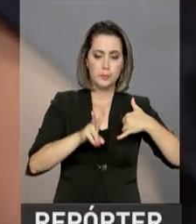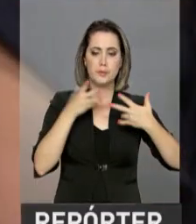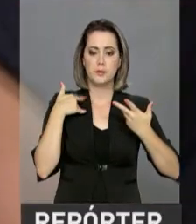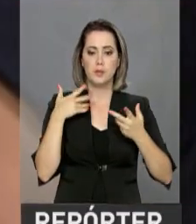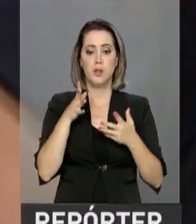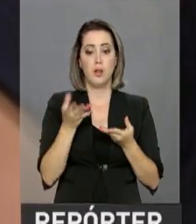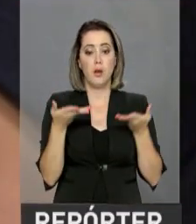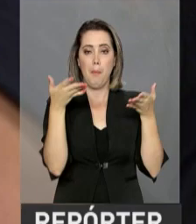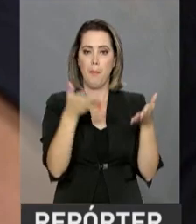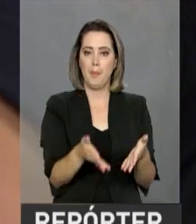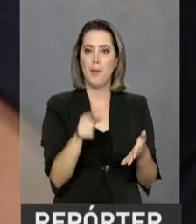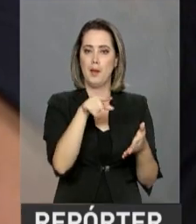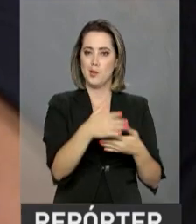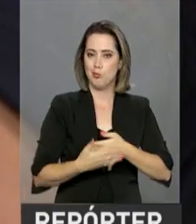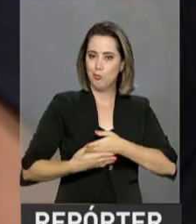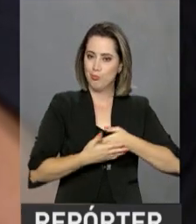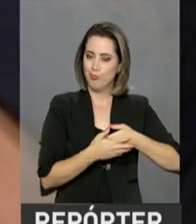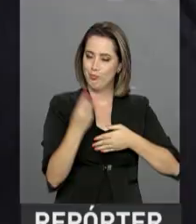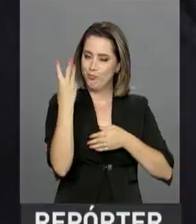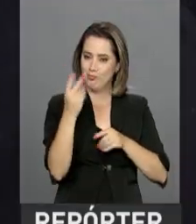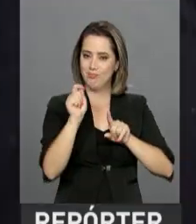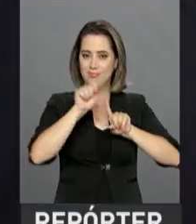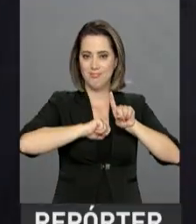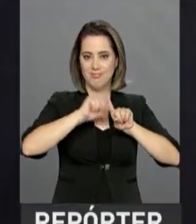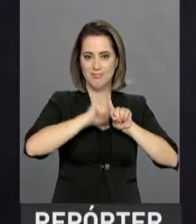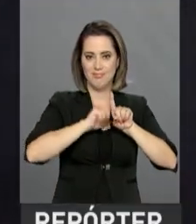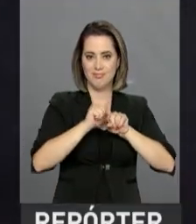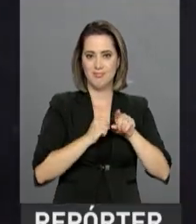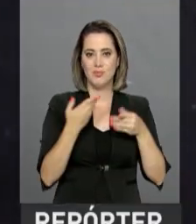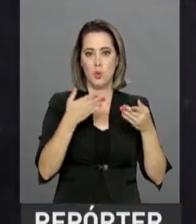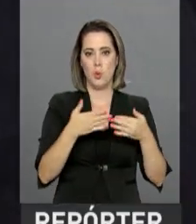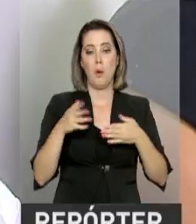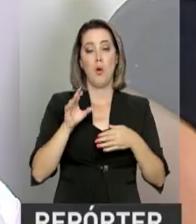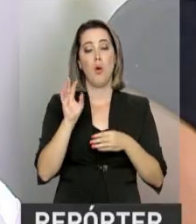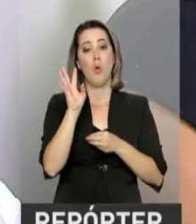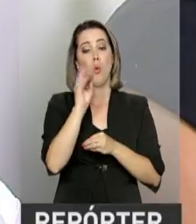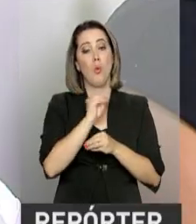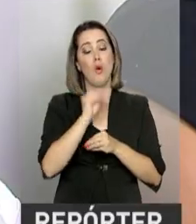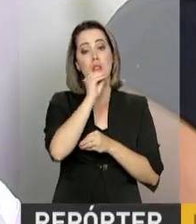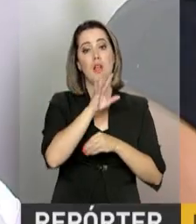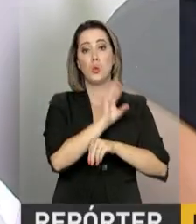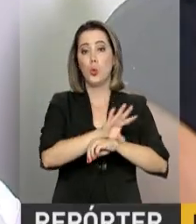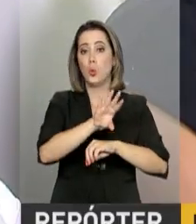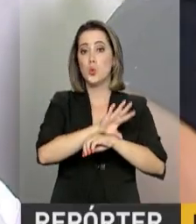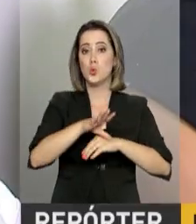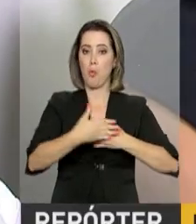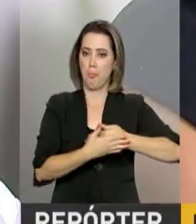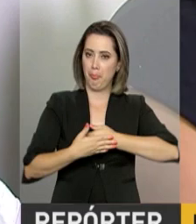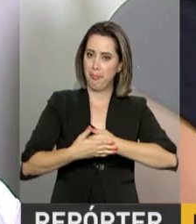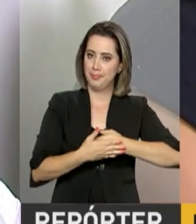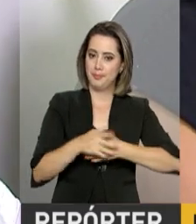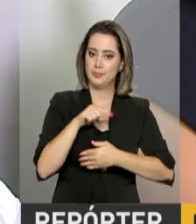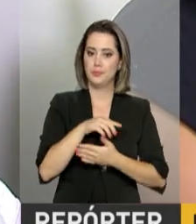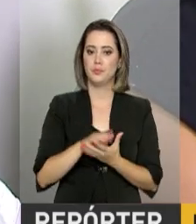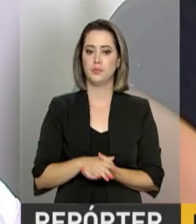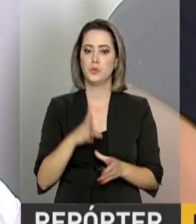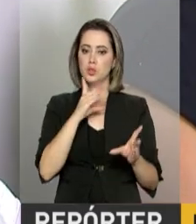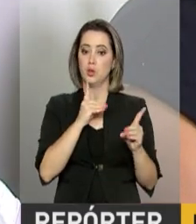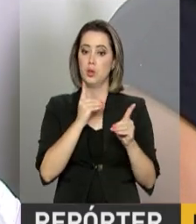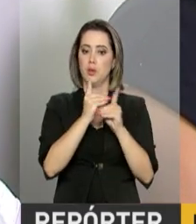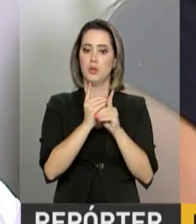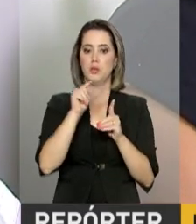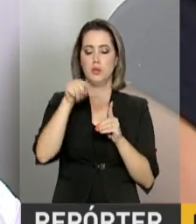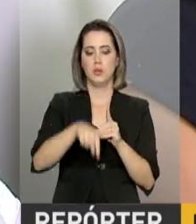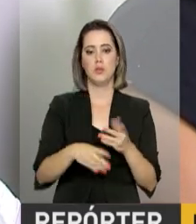participa com a pequena Milena Vitória, de 3 meses, da oficina de bebês. Eu encontrei atendimentos que minha filha precisava, que nos